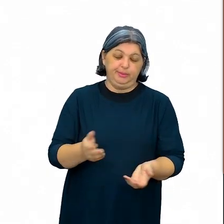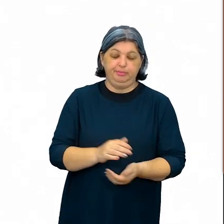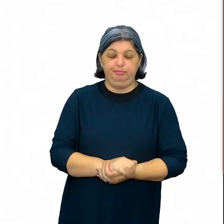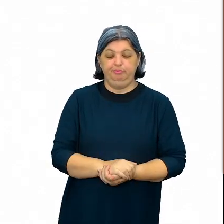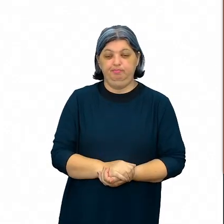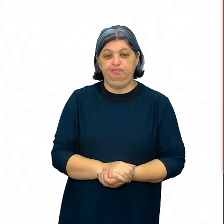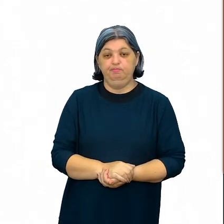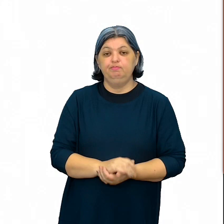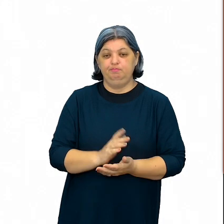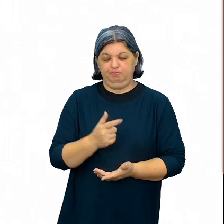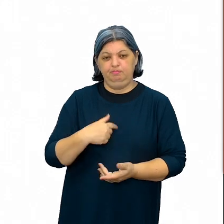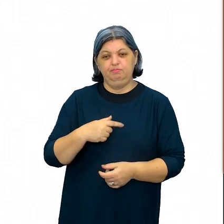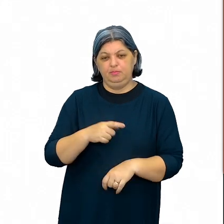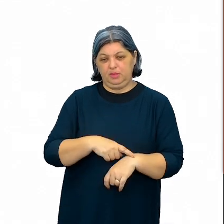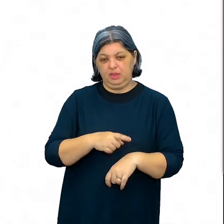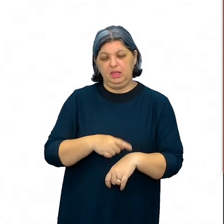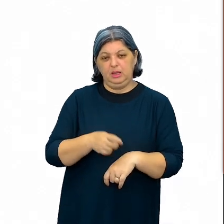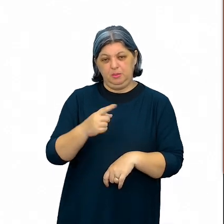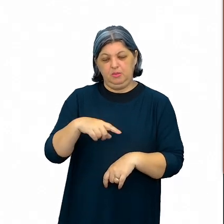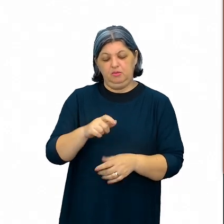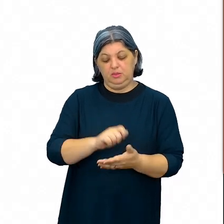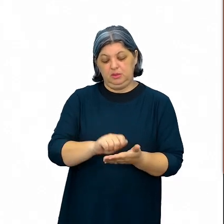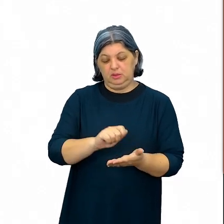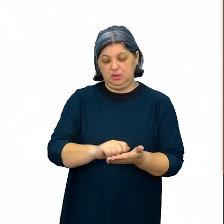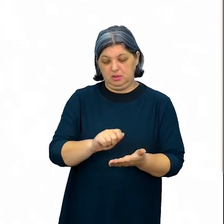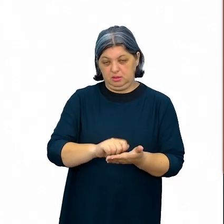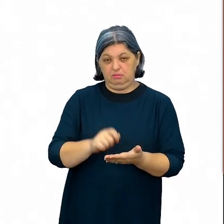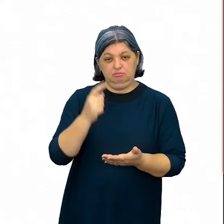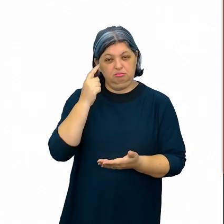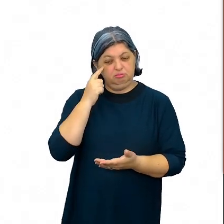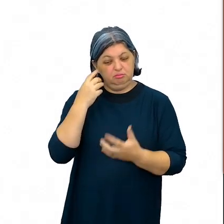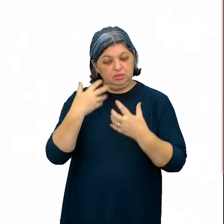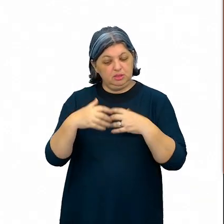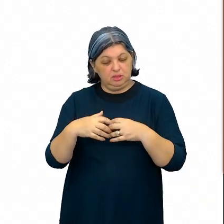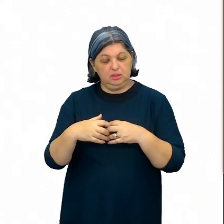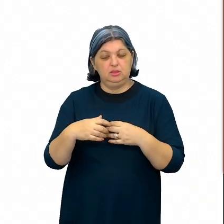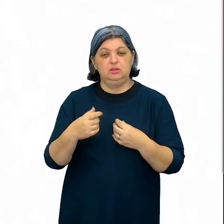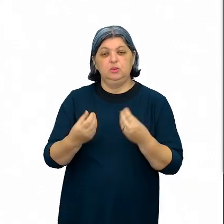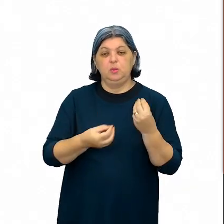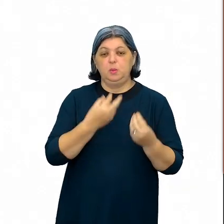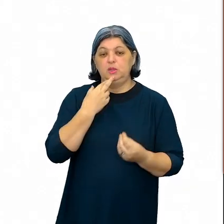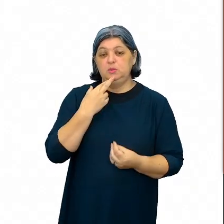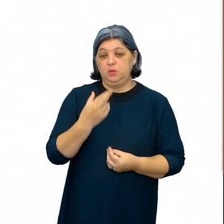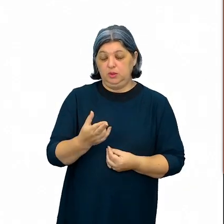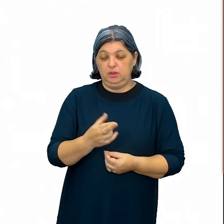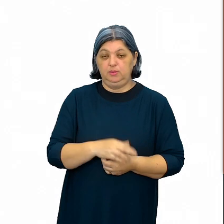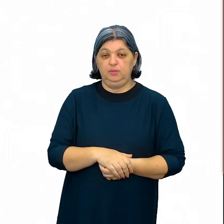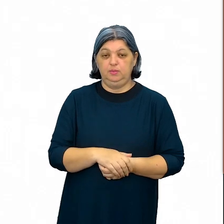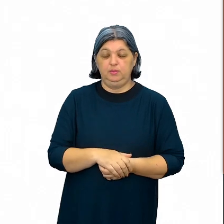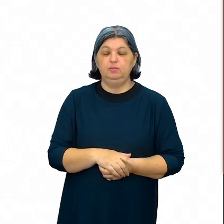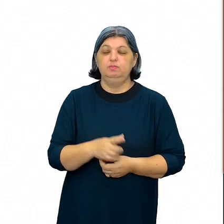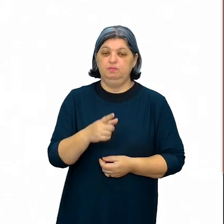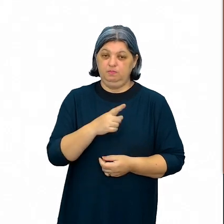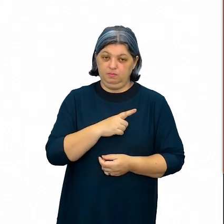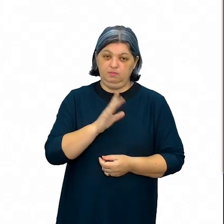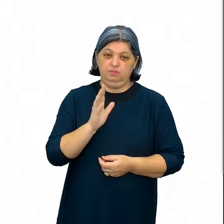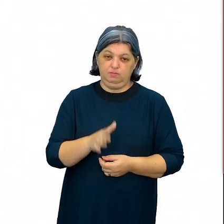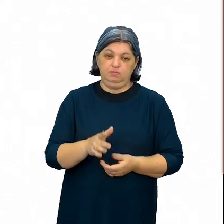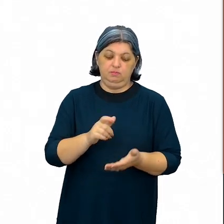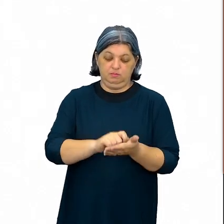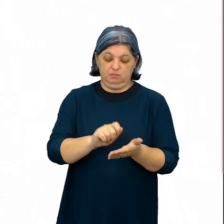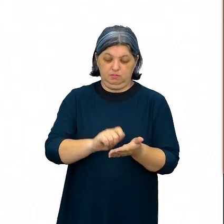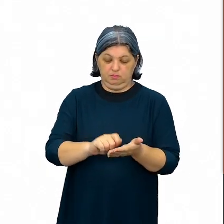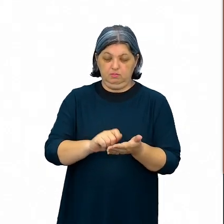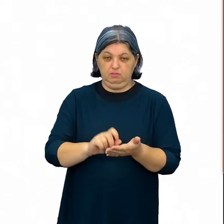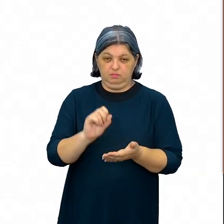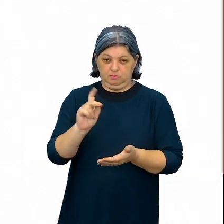eu espero que já tem dado tempo suficiente para que você pensa um pouquinho na sua resposta que você já tenha feito aí o seu